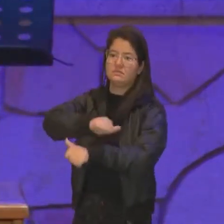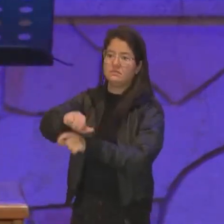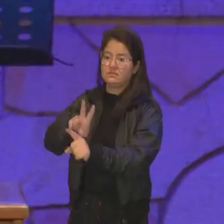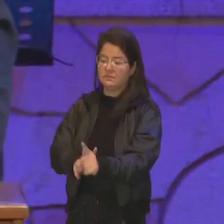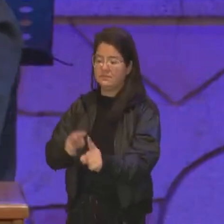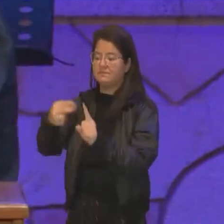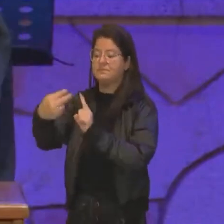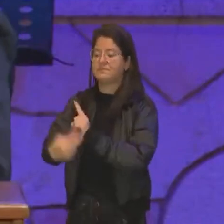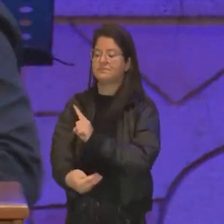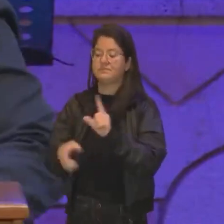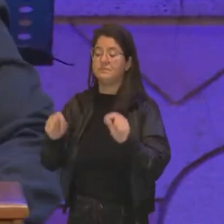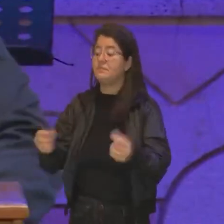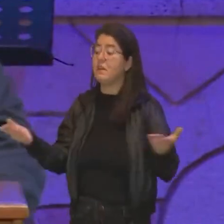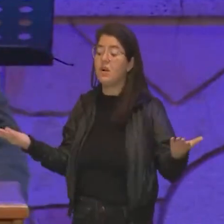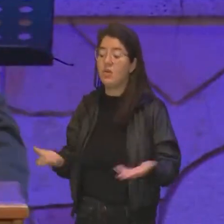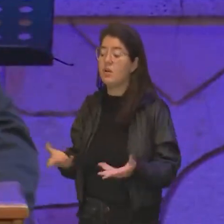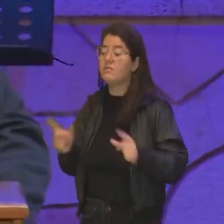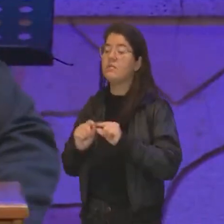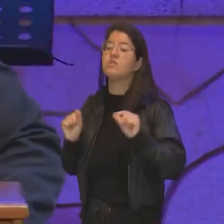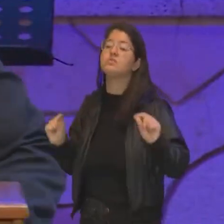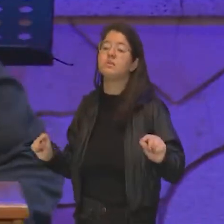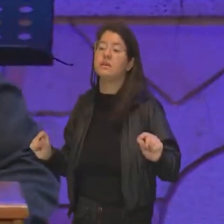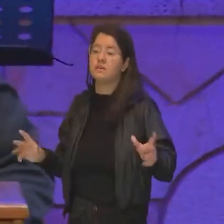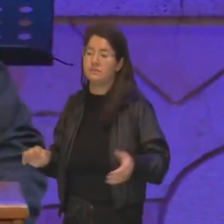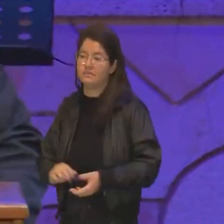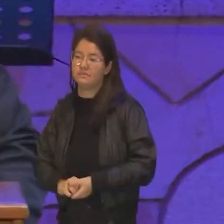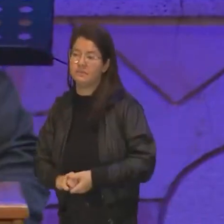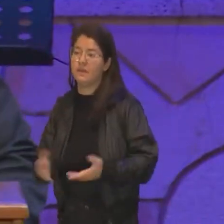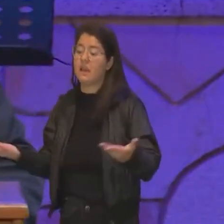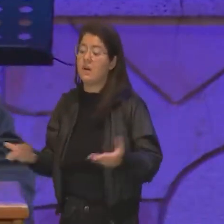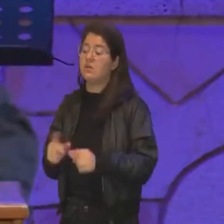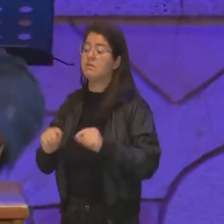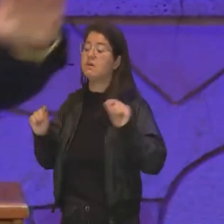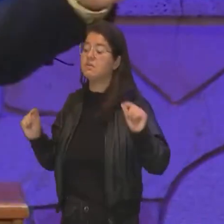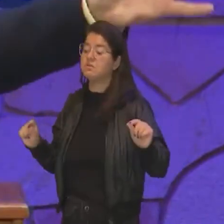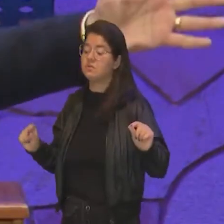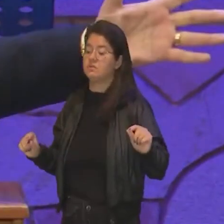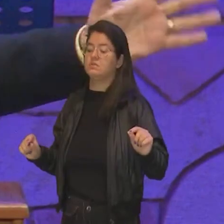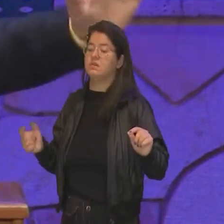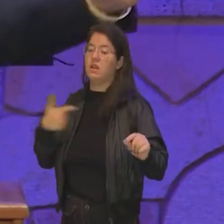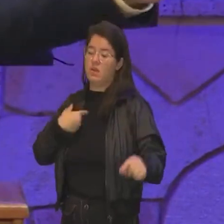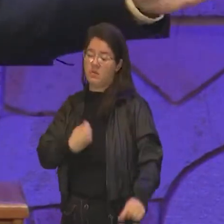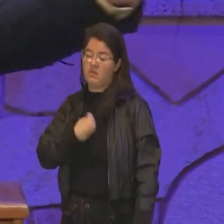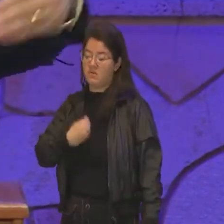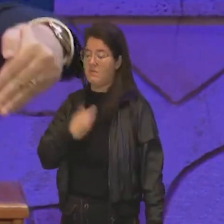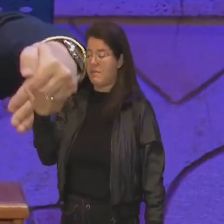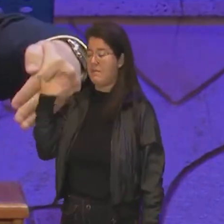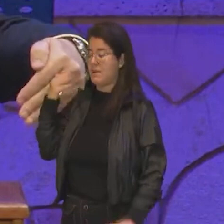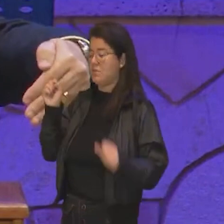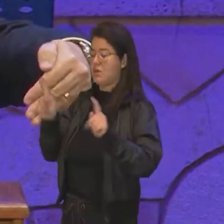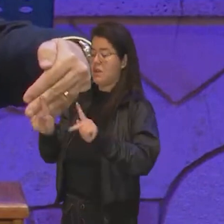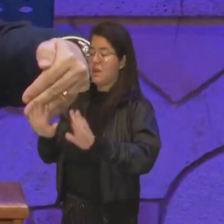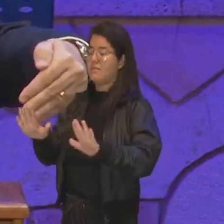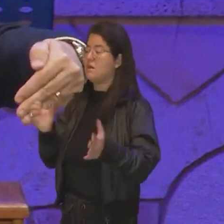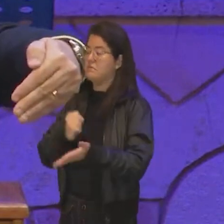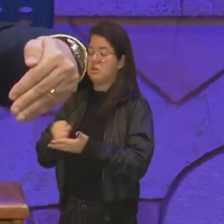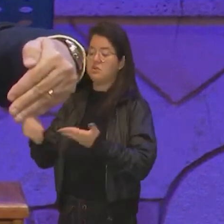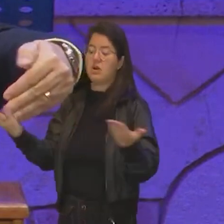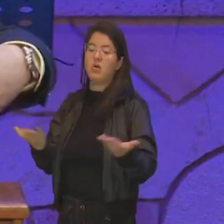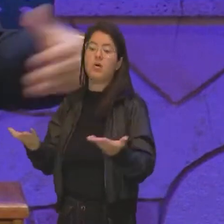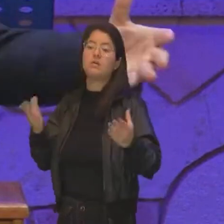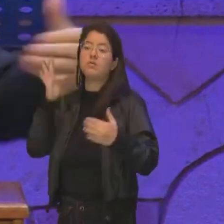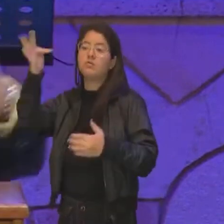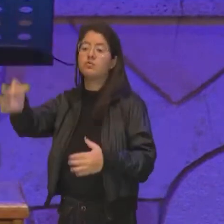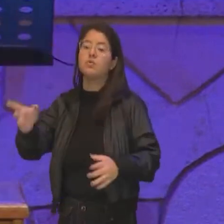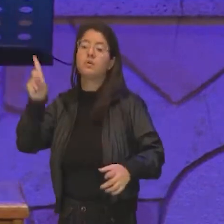que é a seguinte, e agora? E agora? Aquilo que eu vivi, ok, e agora?